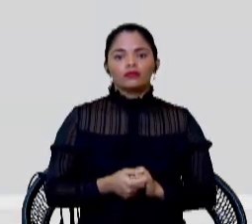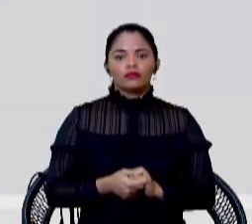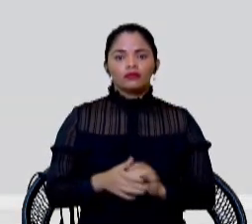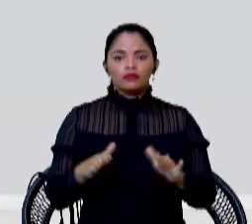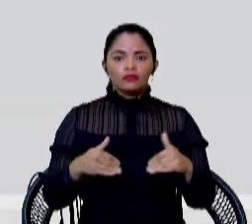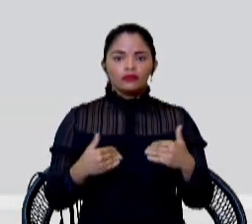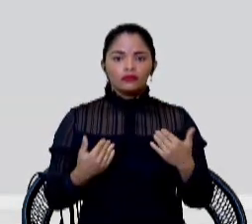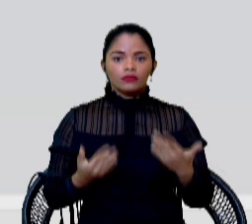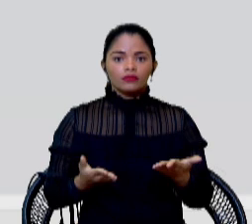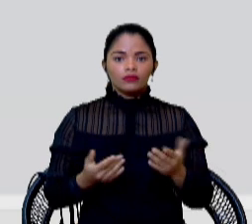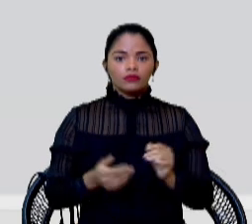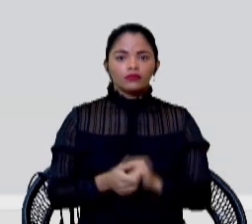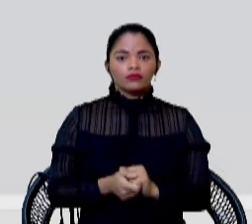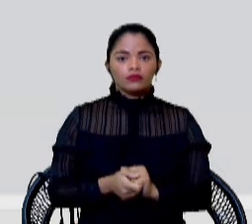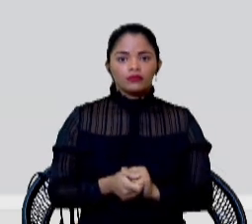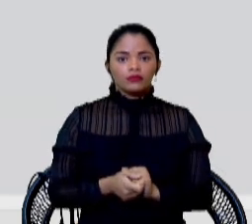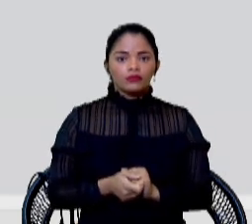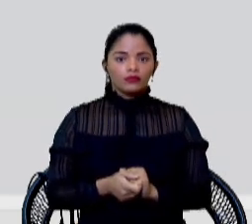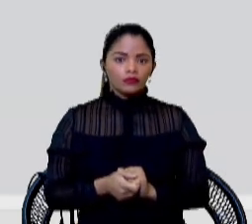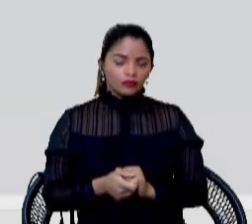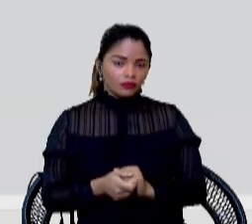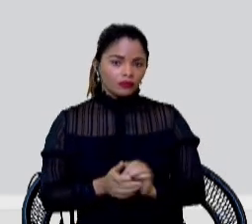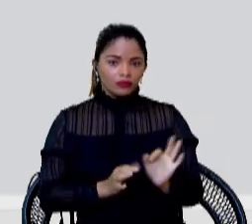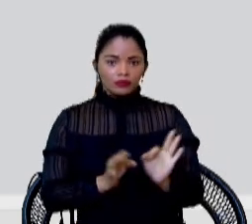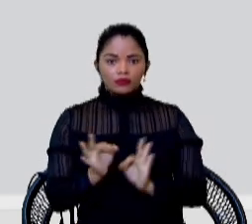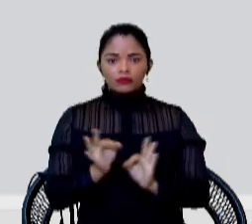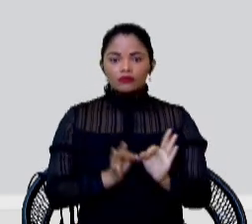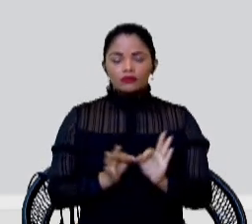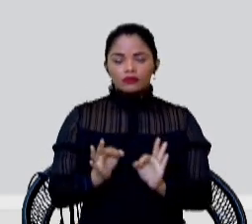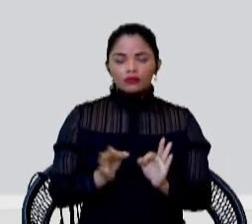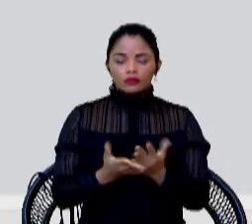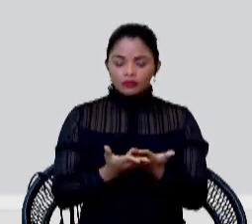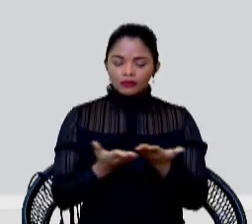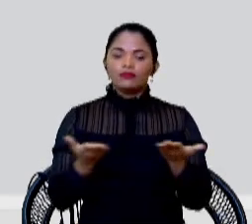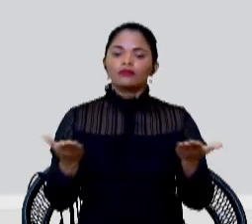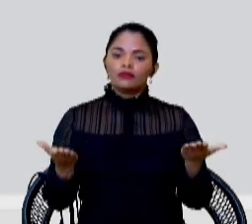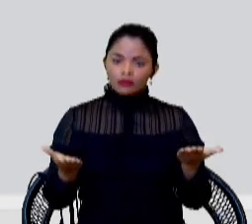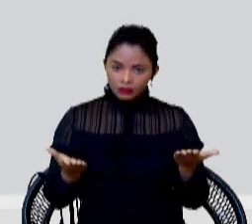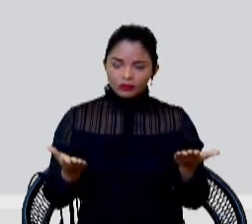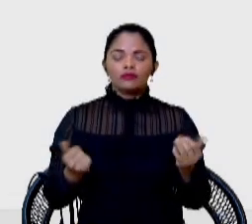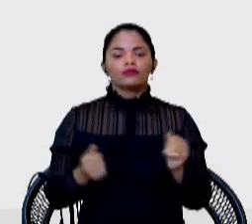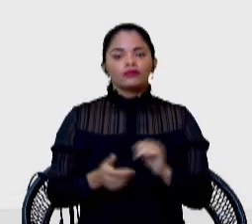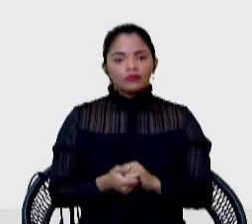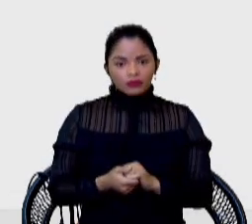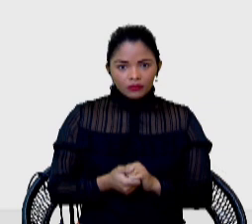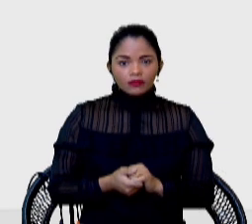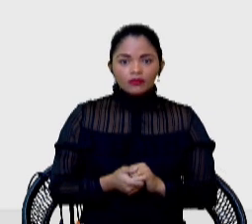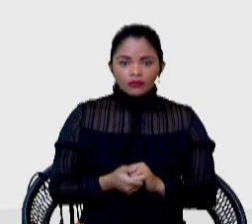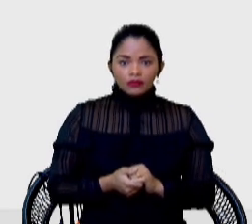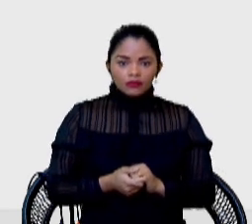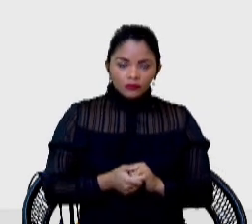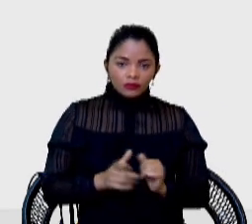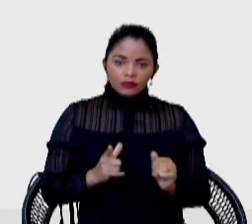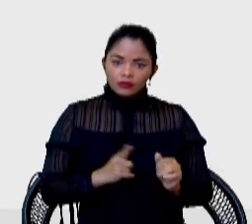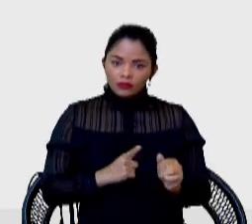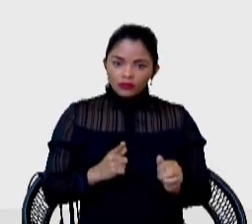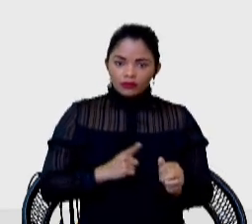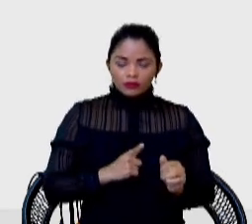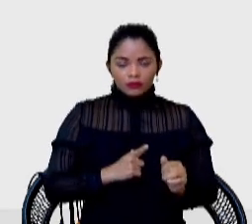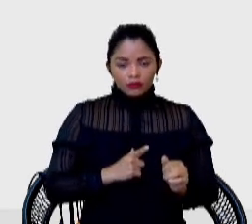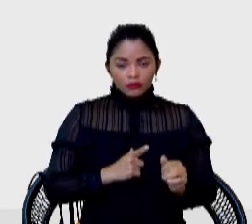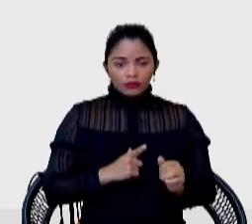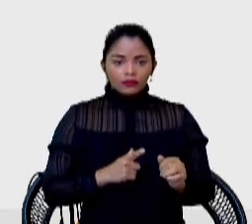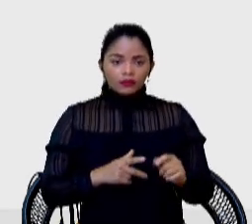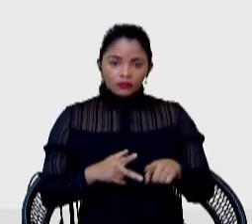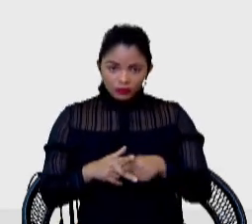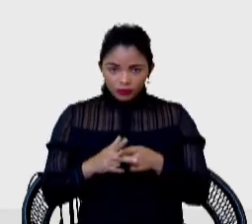gente, esse aqui é o gerenciador de anúncios, tá? Ele tem essa carinha aqui, então ele é um grande. É uma grande ferramenta, né,